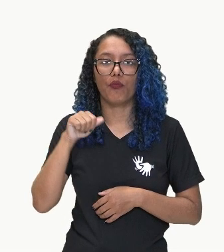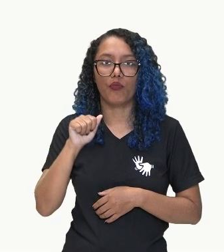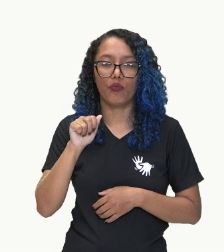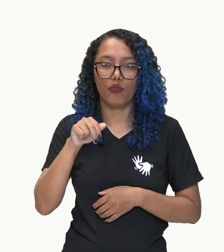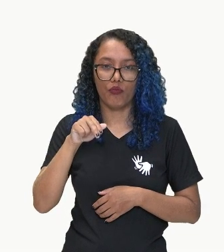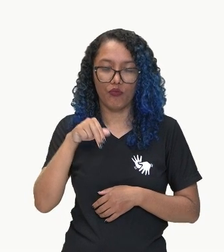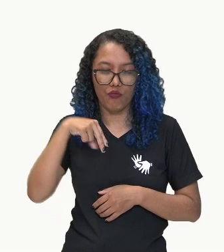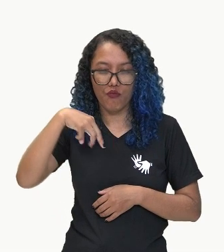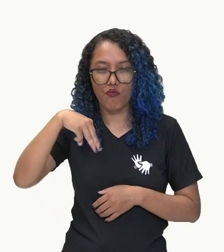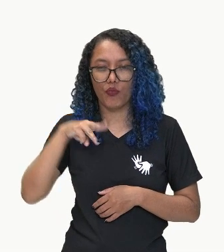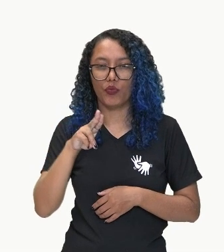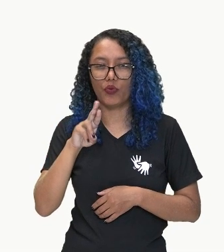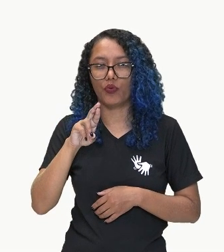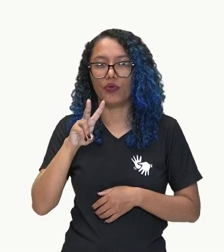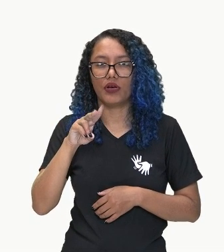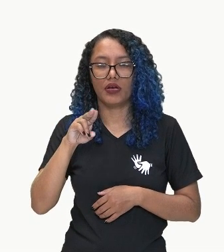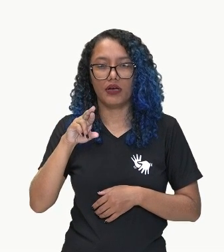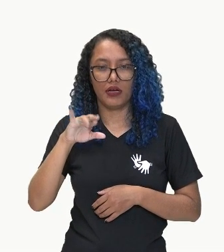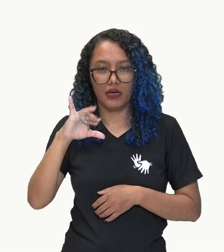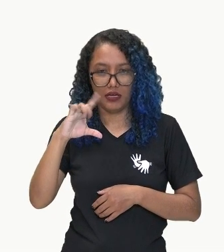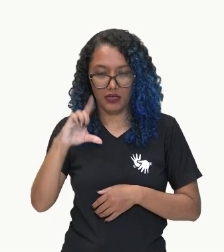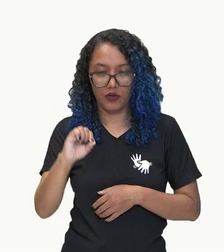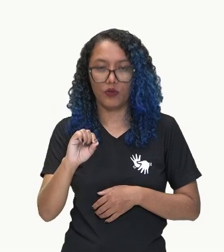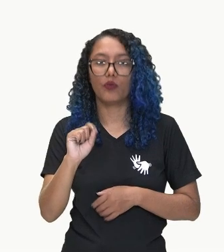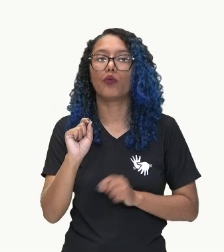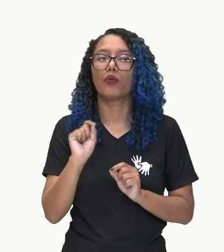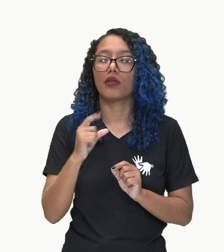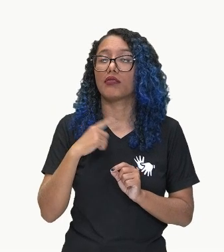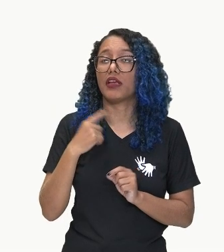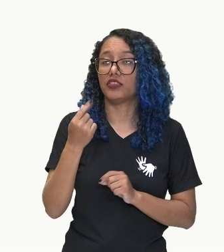distribuir R$100 entre eles,